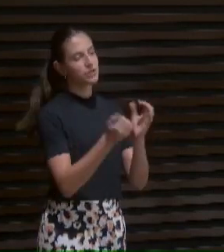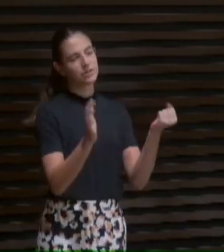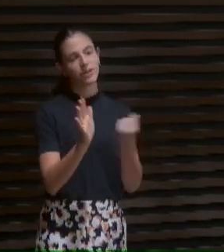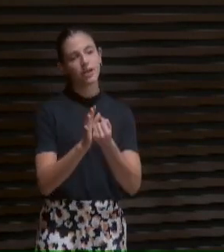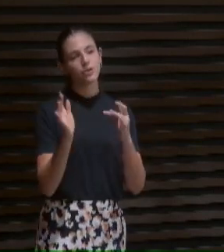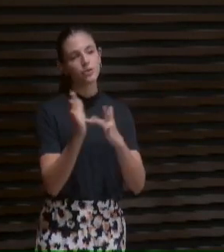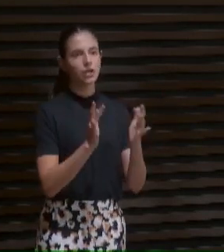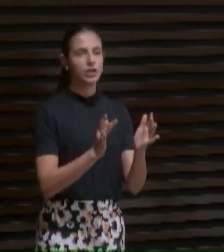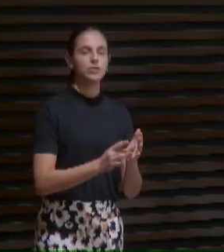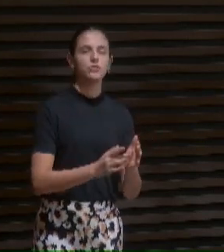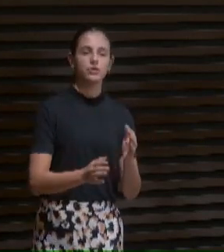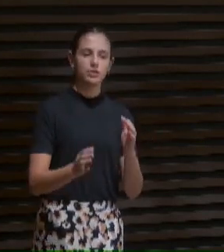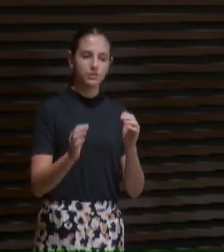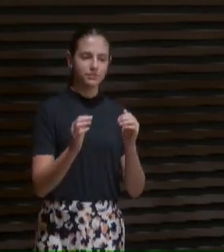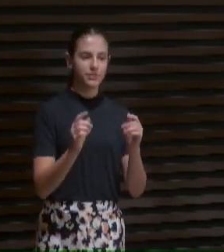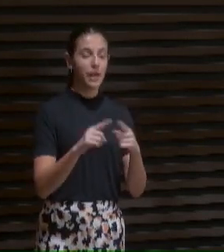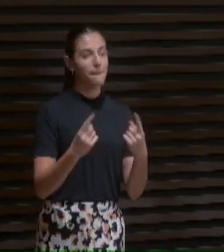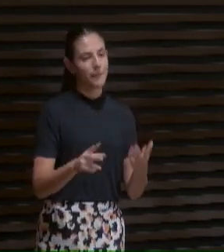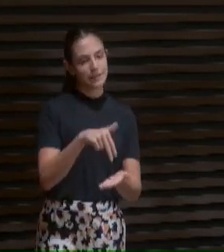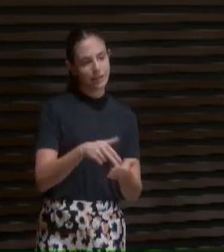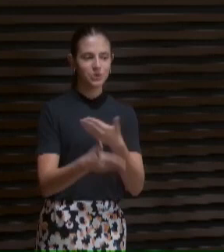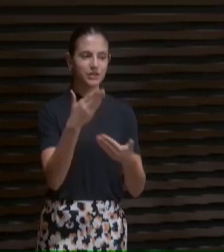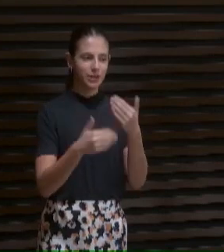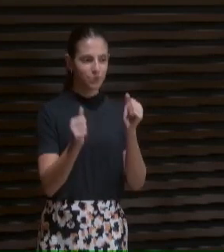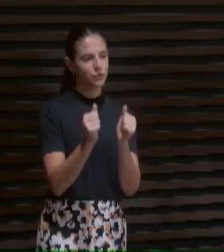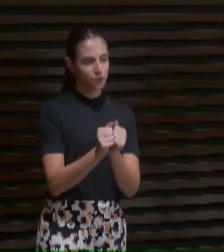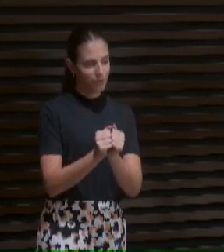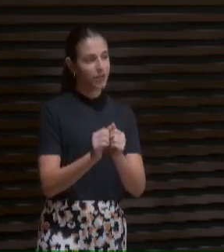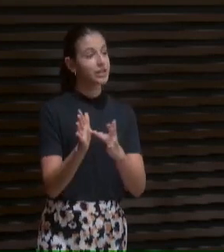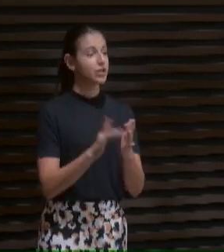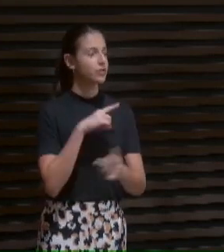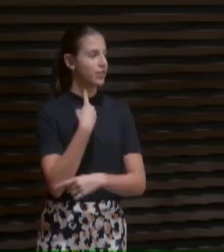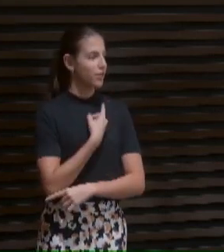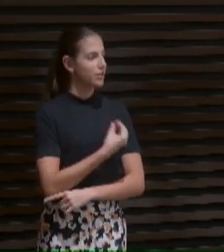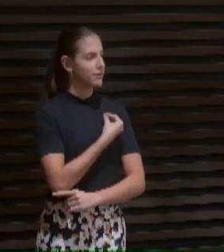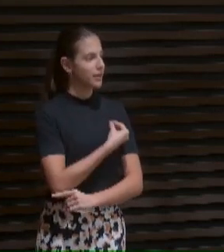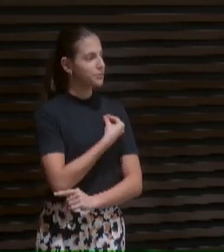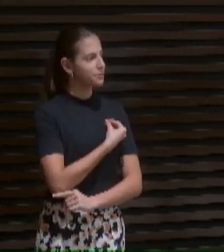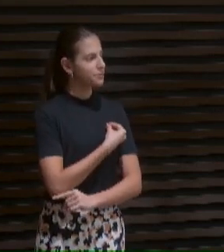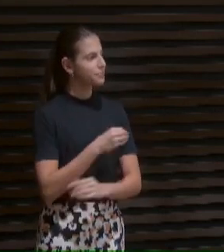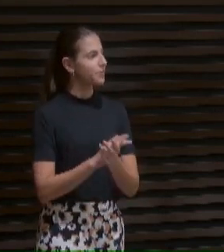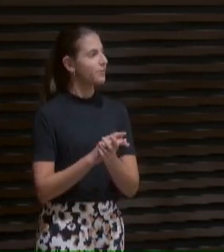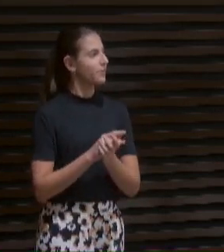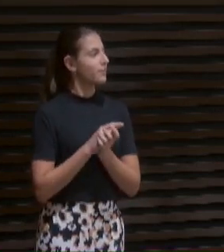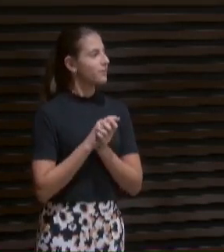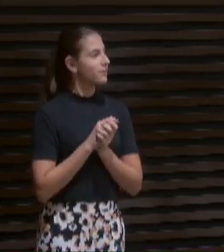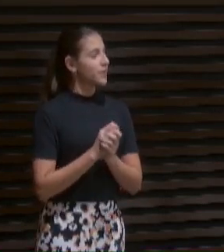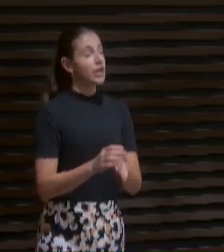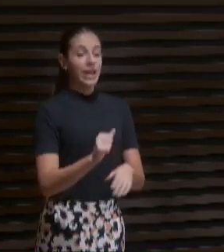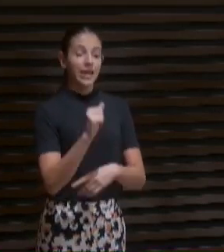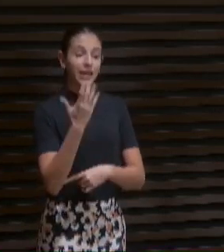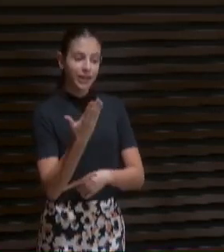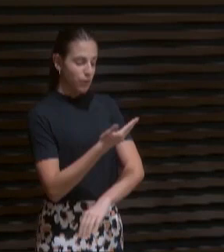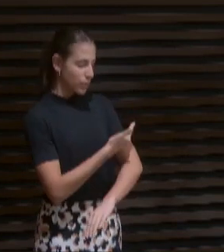mas nós ressuscitamos juntamente com Ele. E Ele é a nossa vida. Então não há cultura